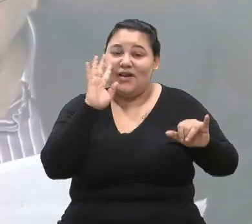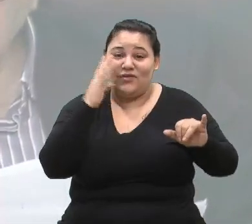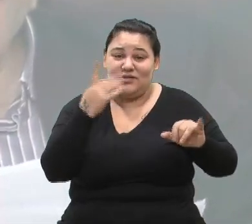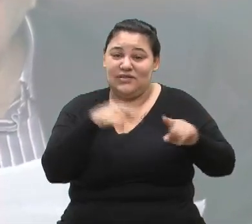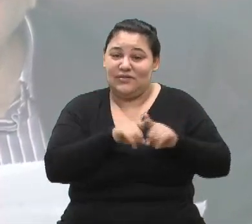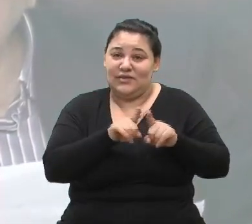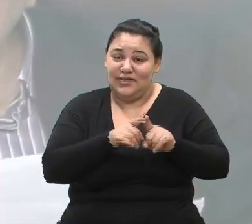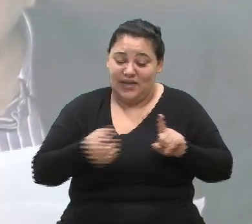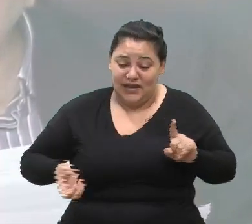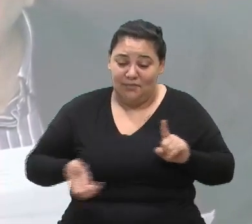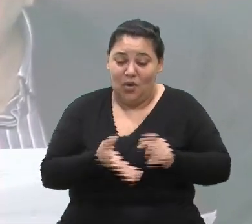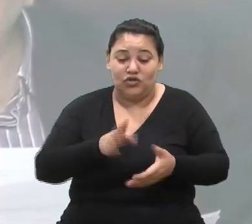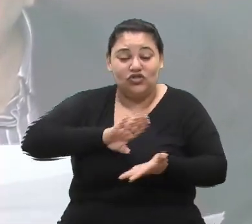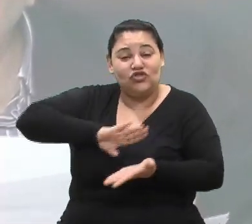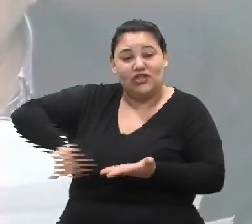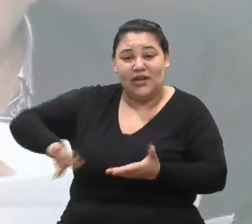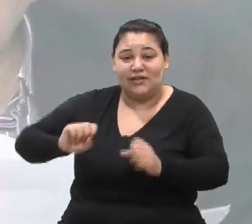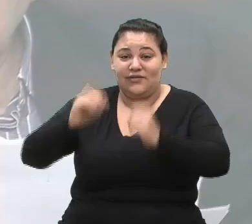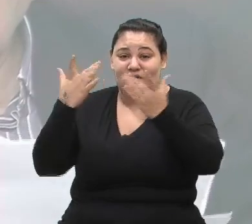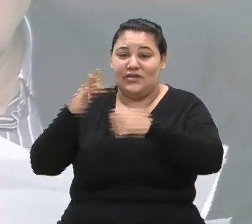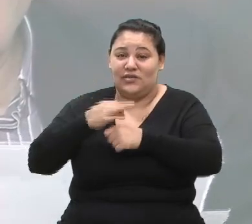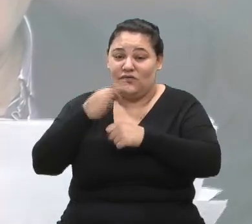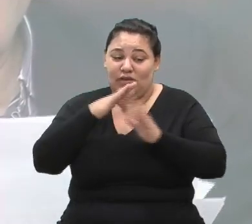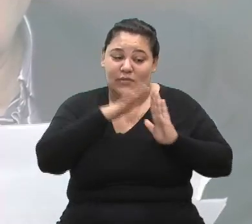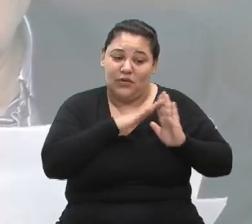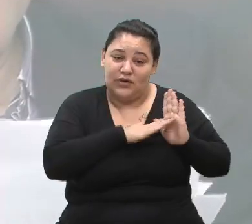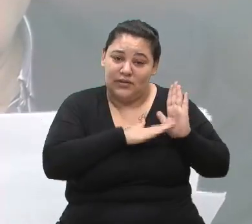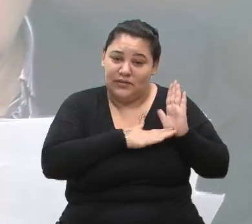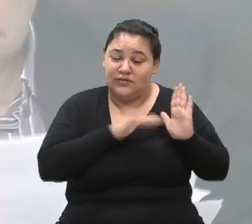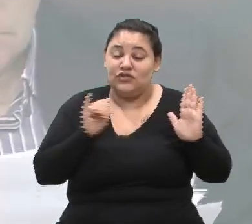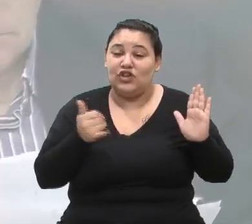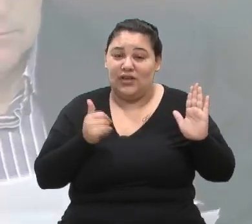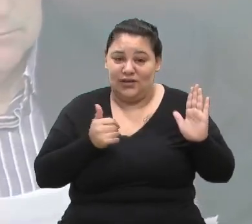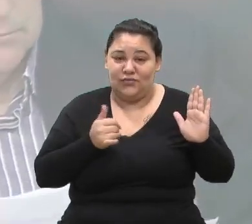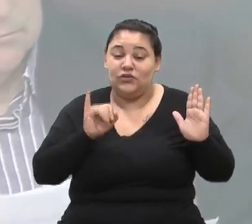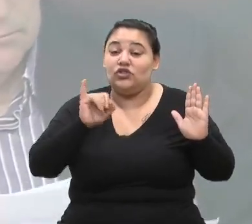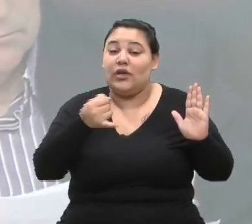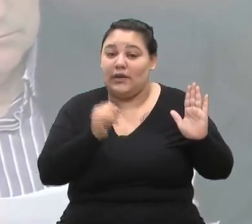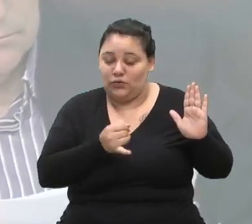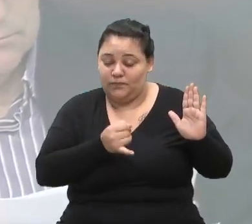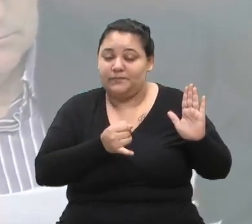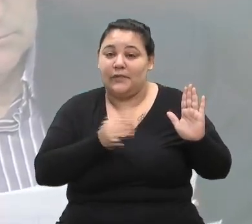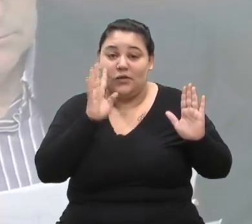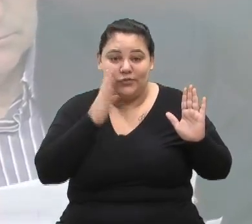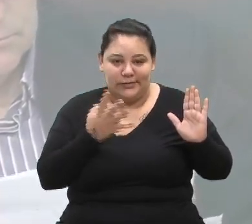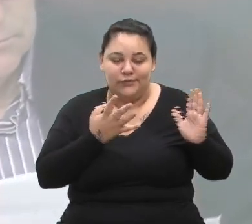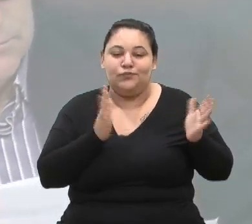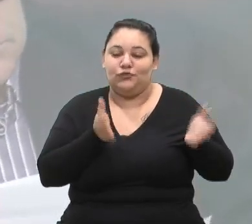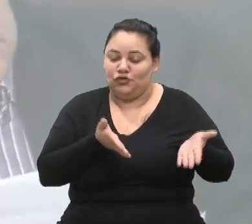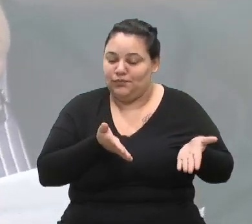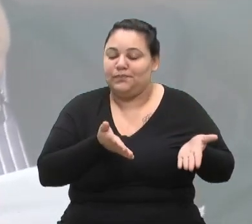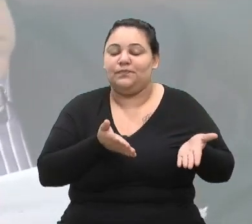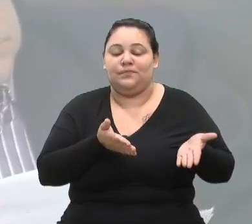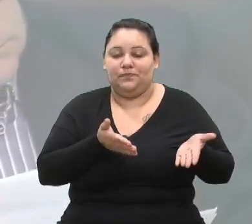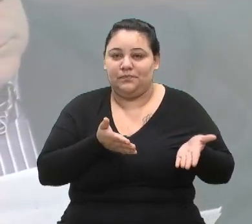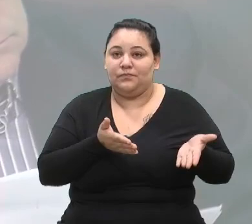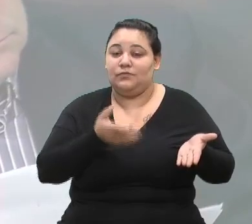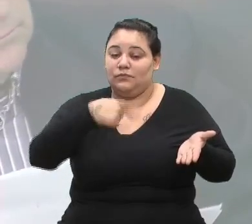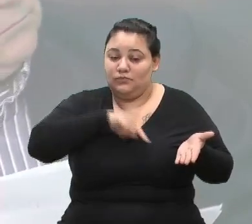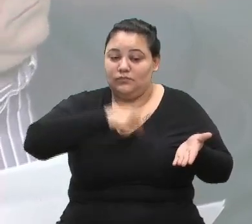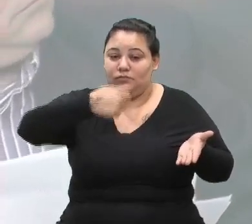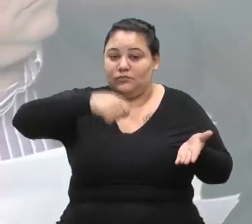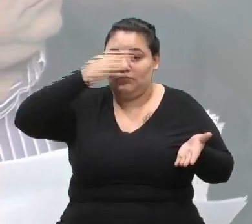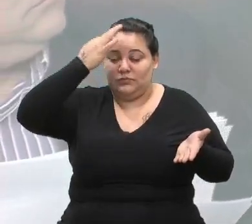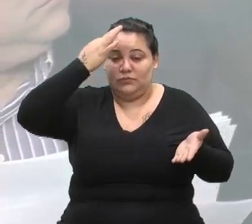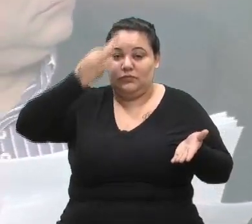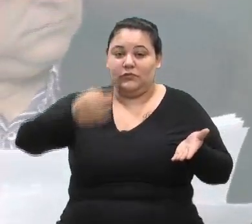bocha tinha sido excluída da Festa da Uva, da programação da Festa da Uva, foi em janeiro que isso aconteceu. Então a gente tem que entender o